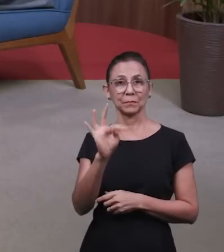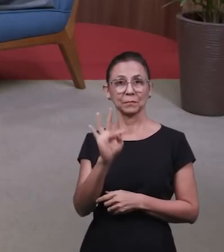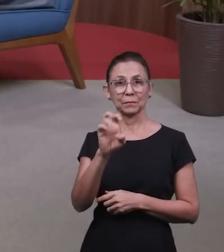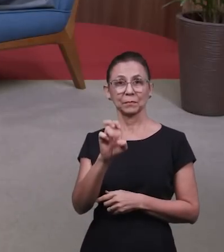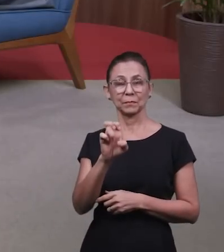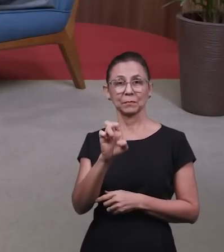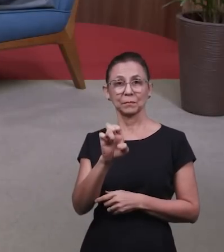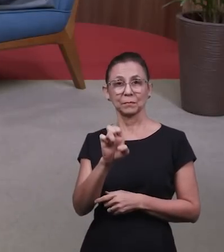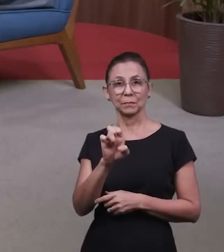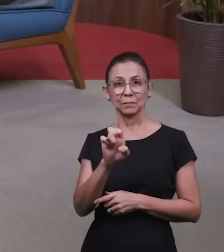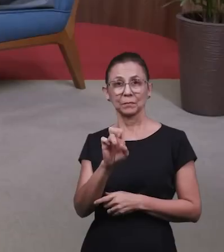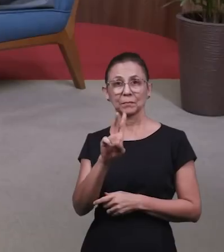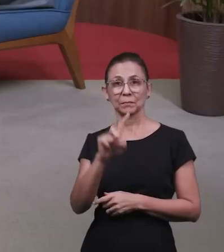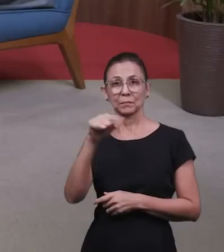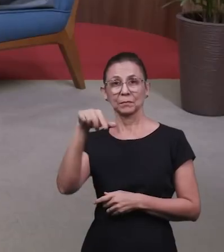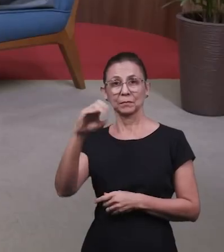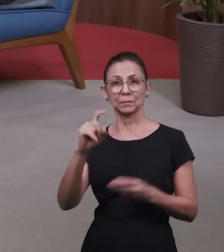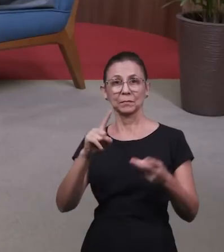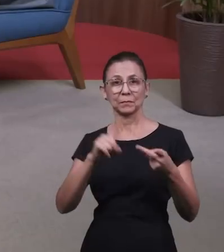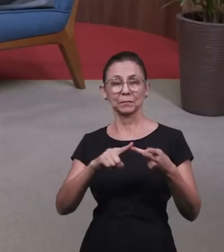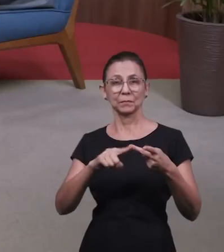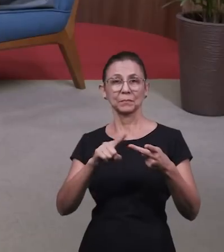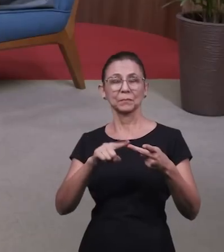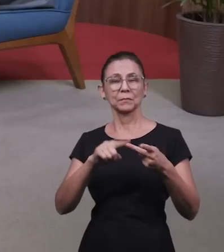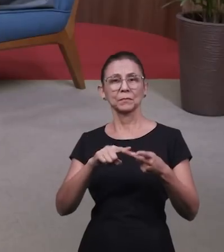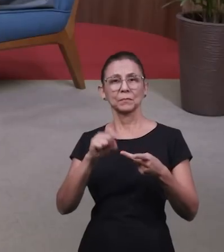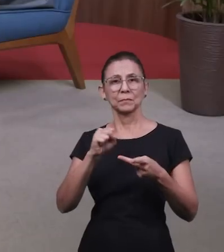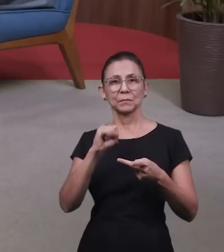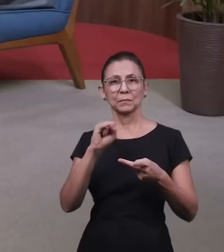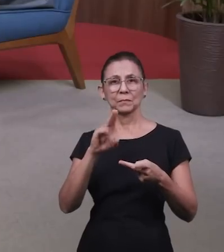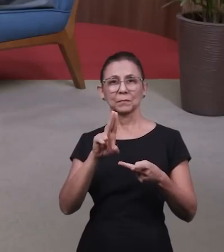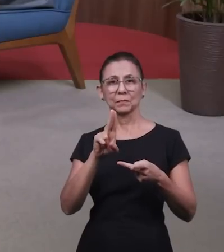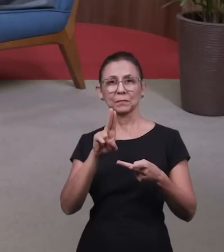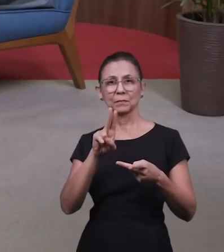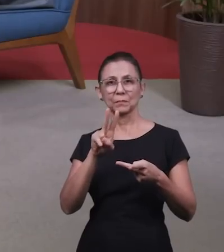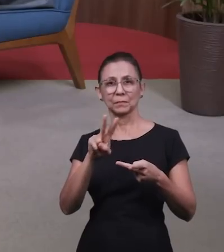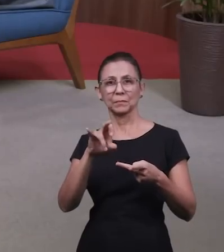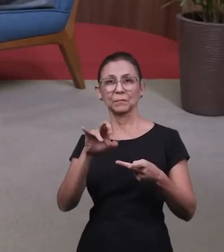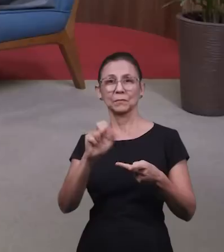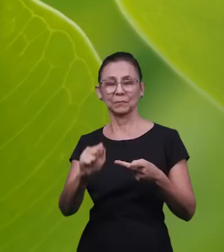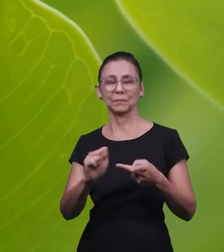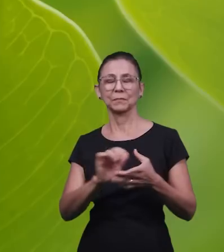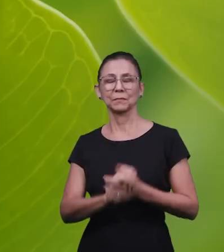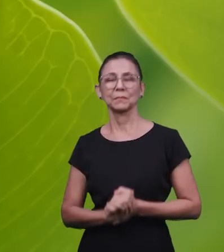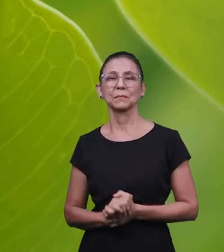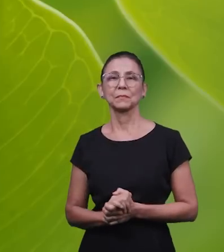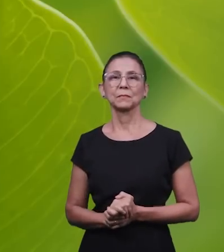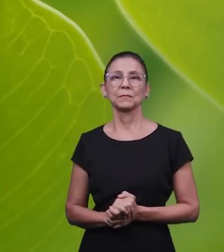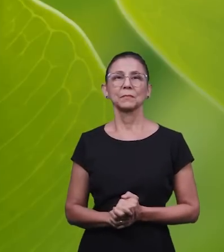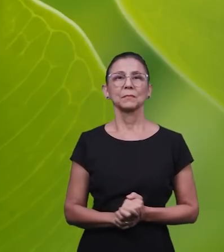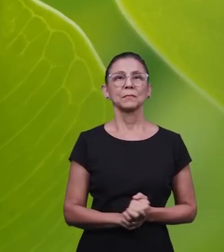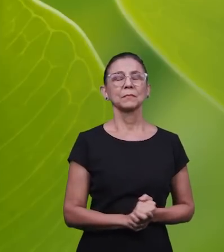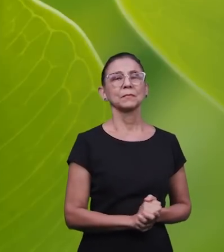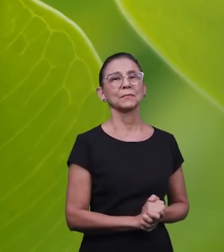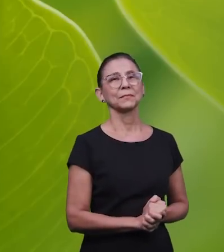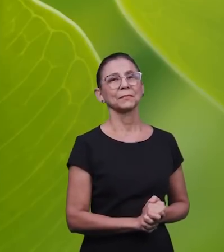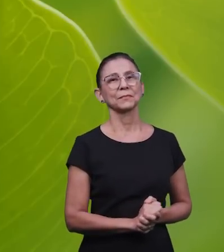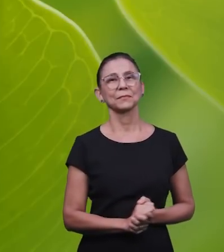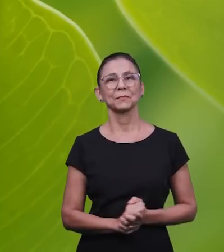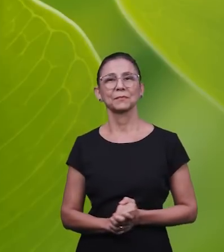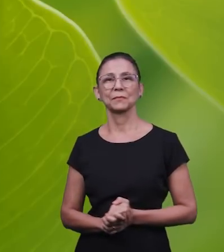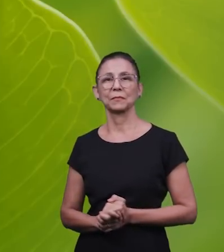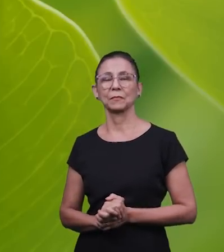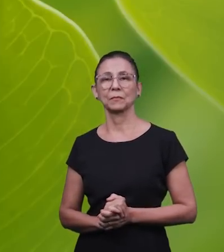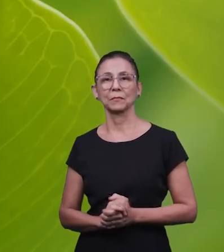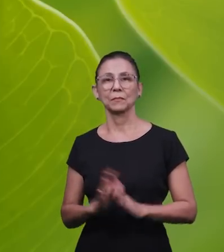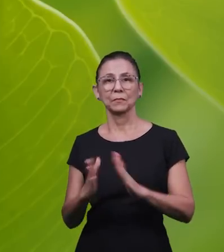é de Eunápolis, na Bahia, depois a Silviane, que é de Fortaleza, no Ceará. Vamos assistir. Sou Estevão Azaf, da Igreja Cristã Maranata,